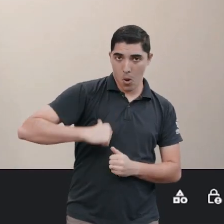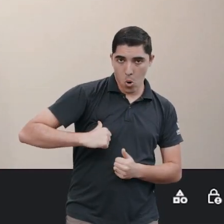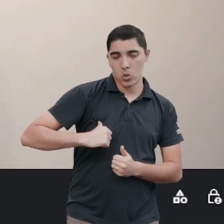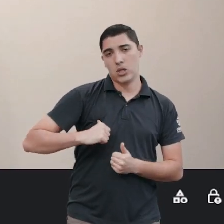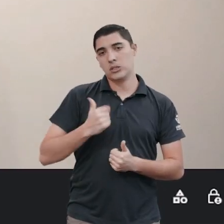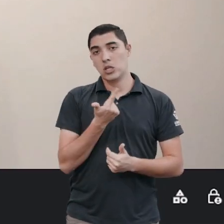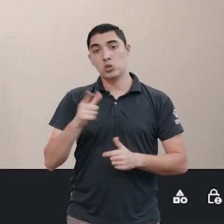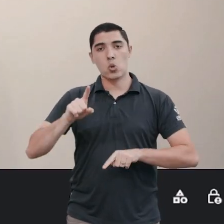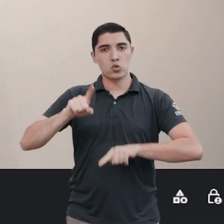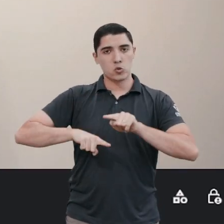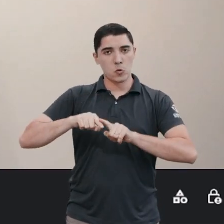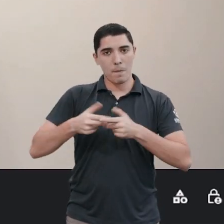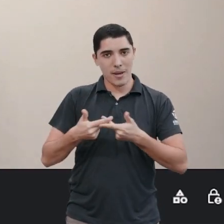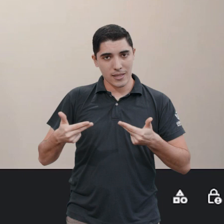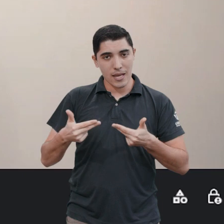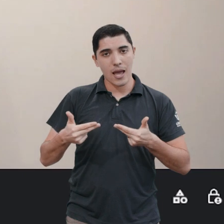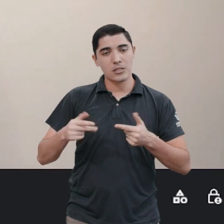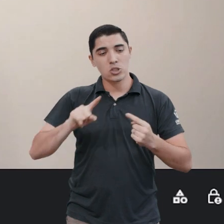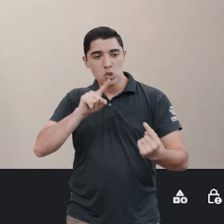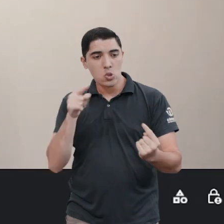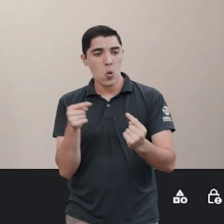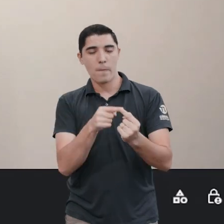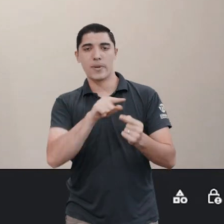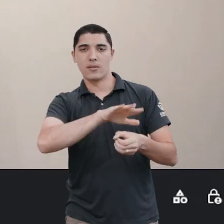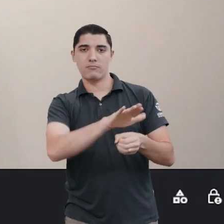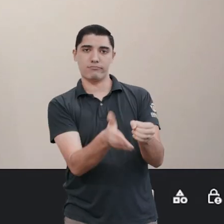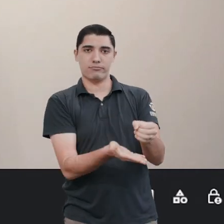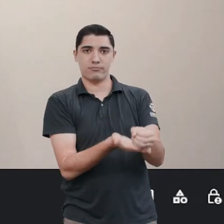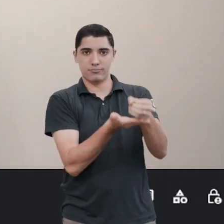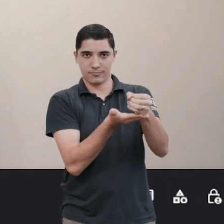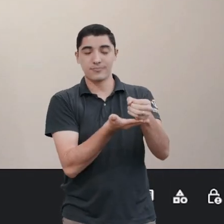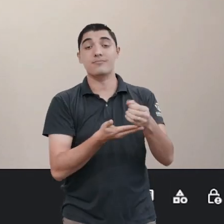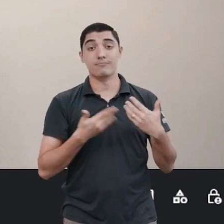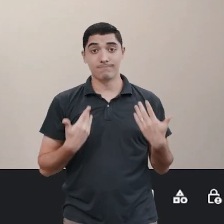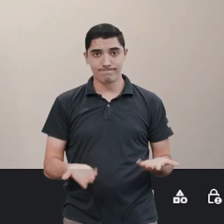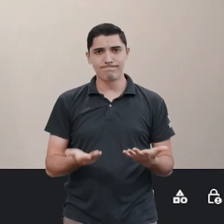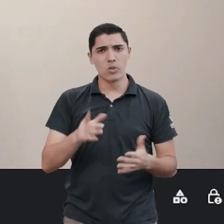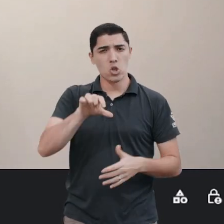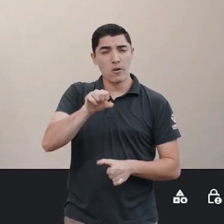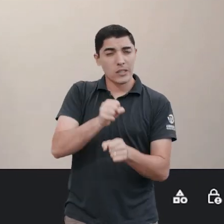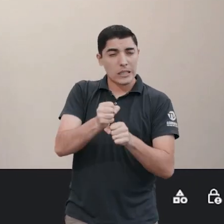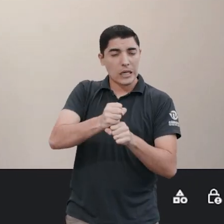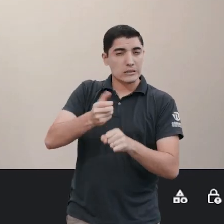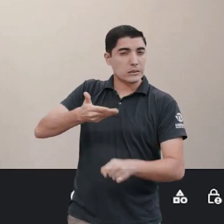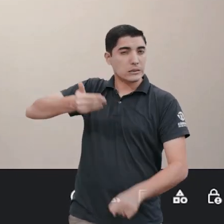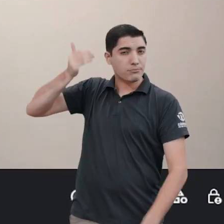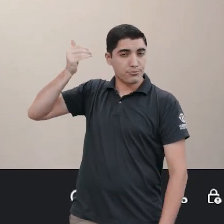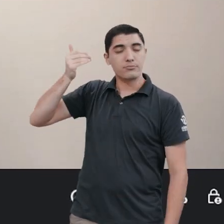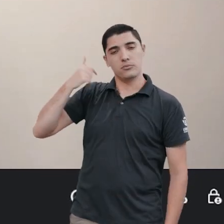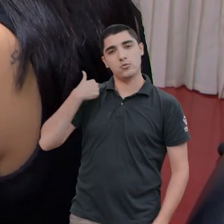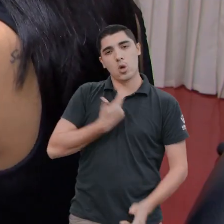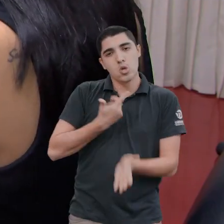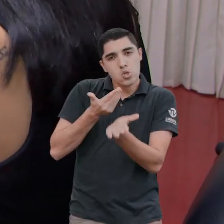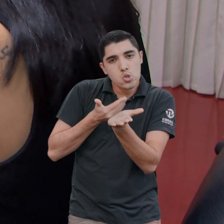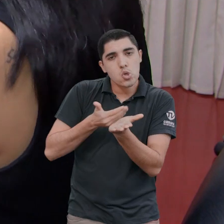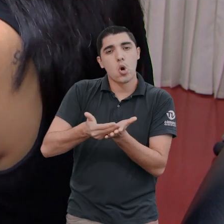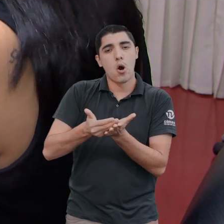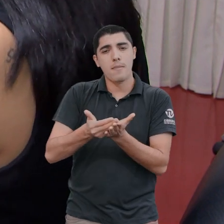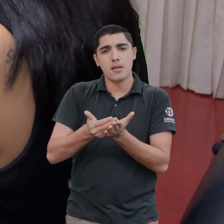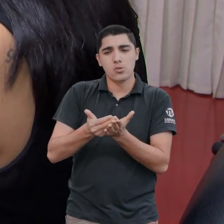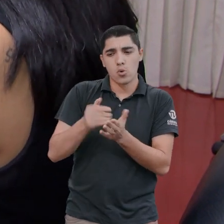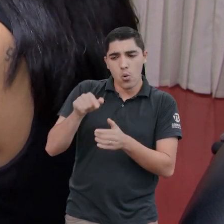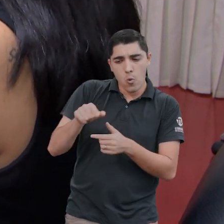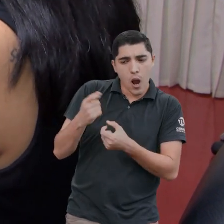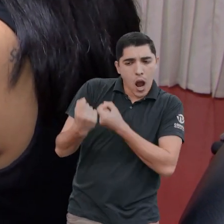e acessórios ligada ao eco-friendly. E lá, 9 anos atrás, nós iniciamos com